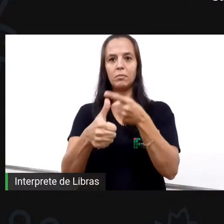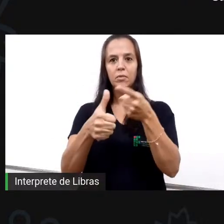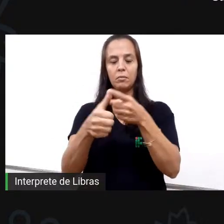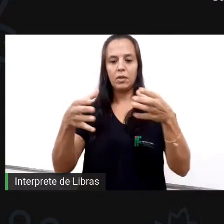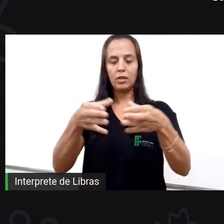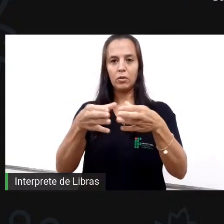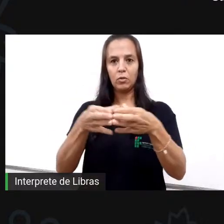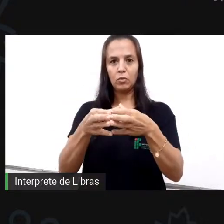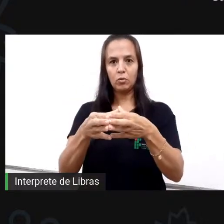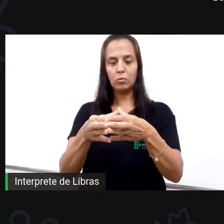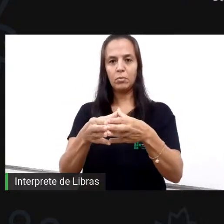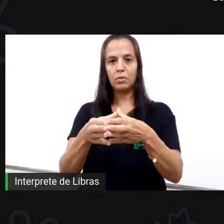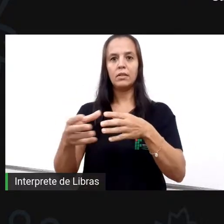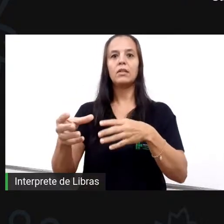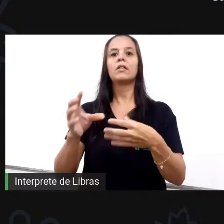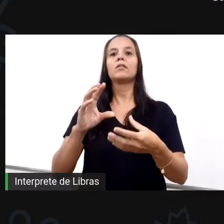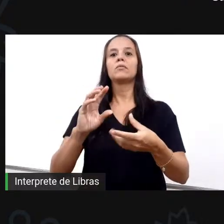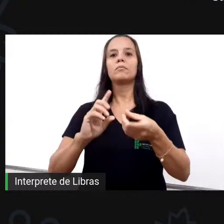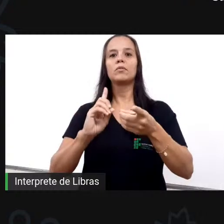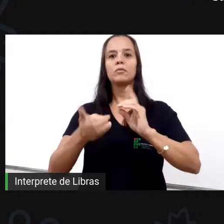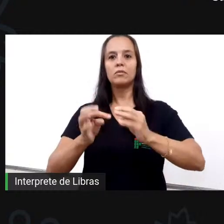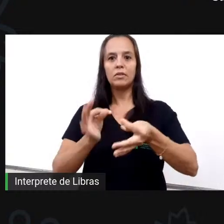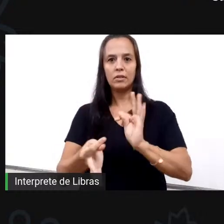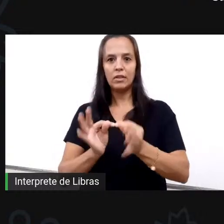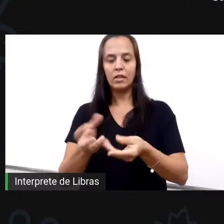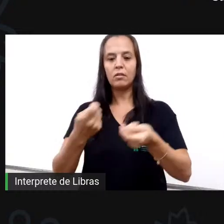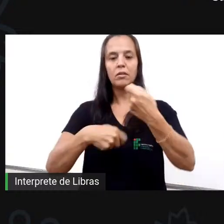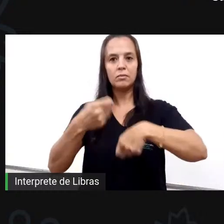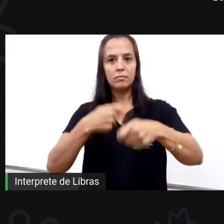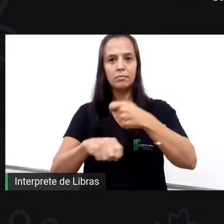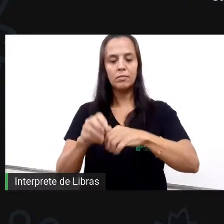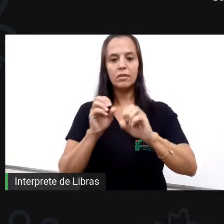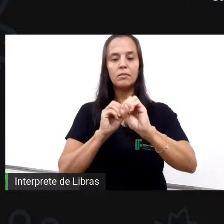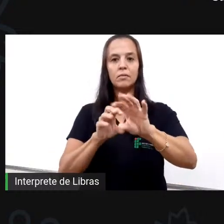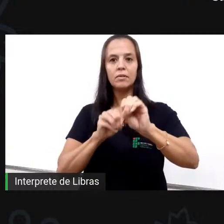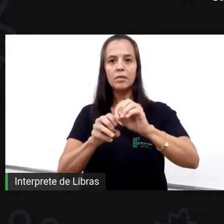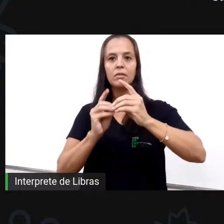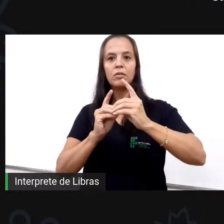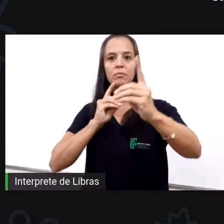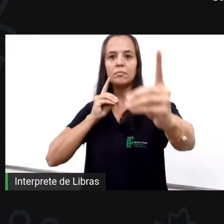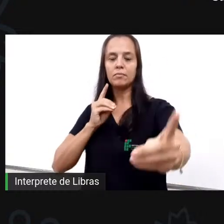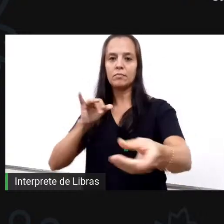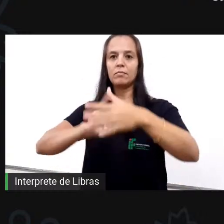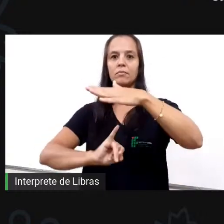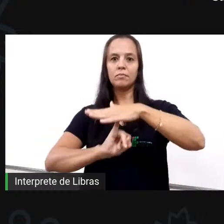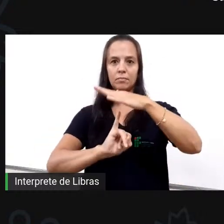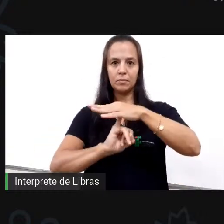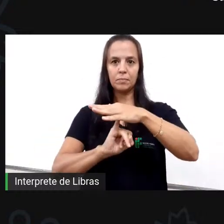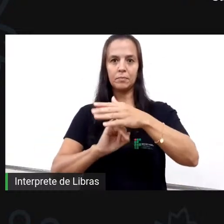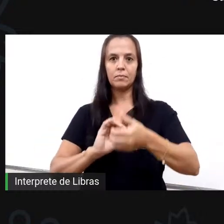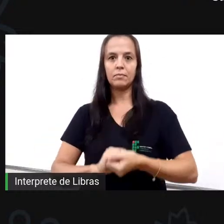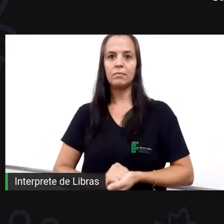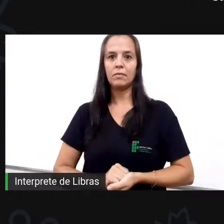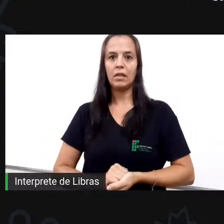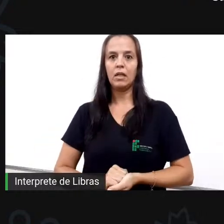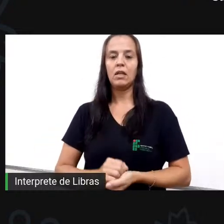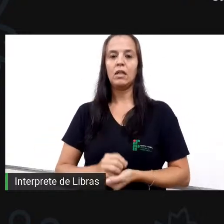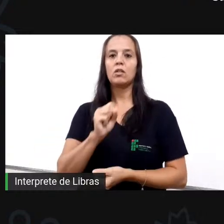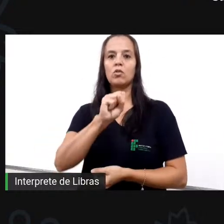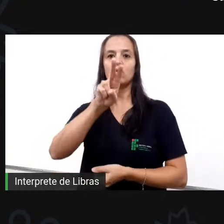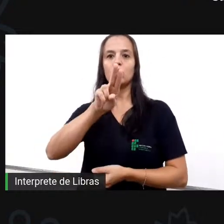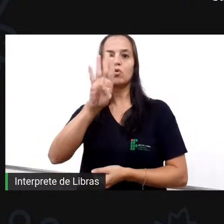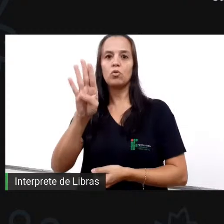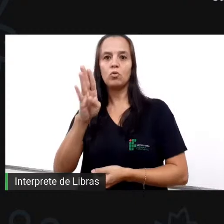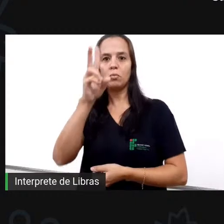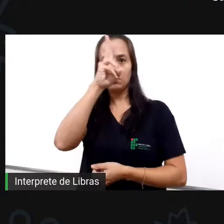curso técnico em administração de ensino à distância institucionalizada, subsequente ao ensino